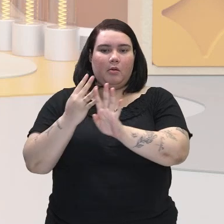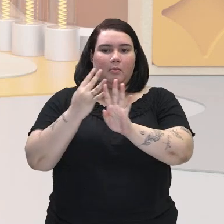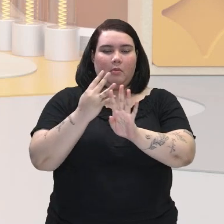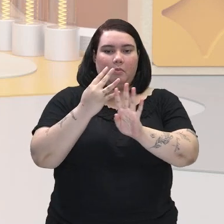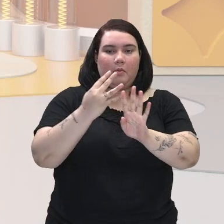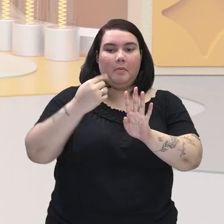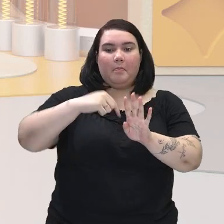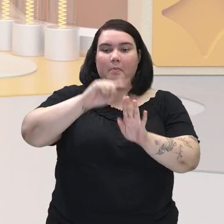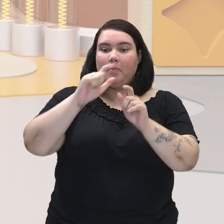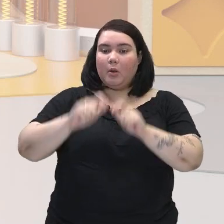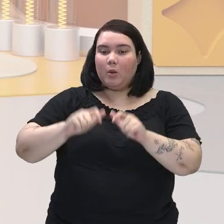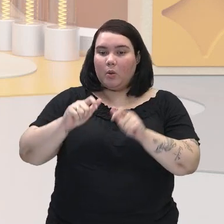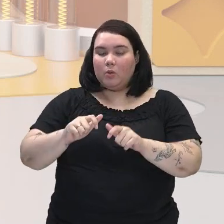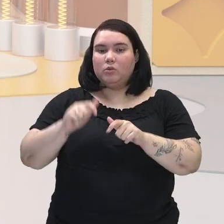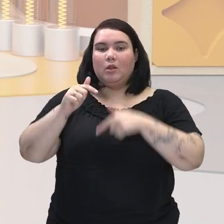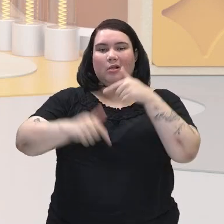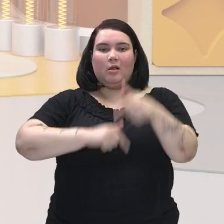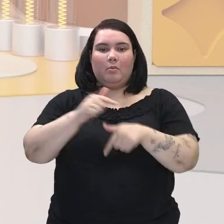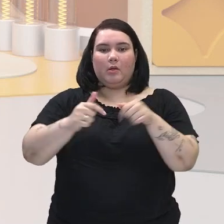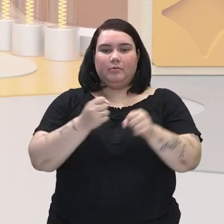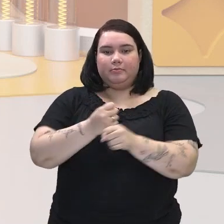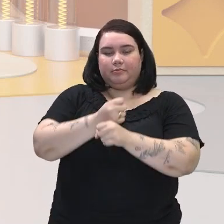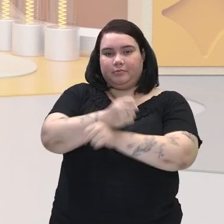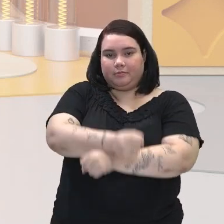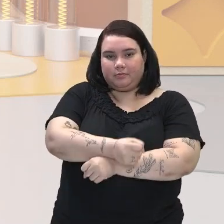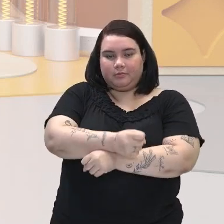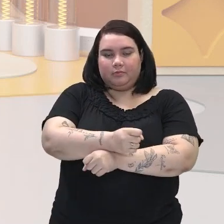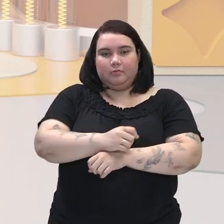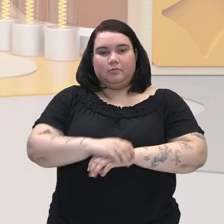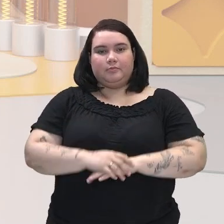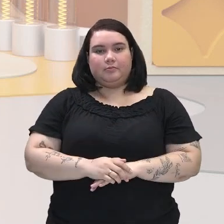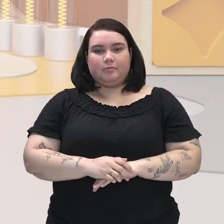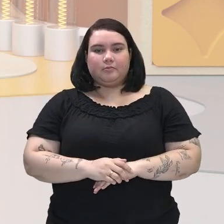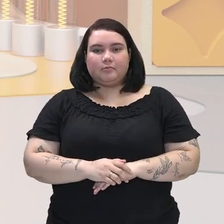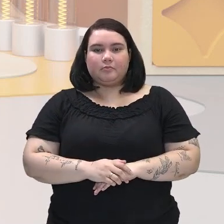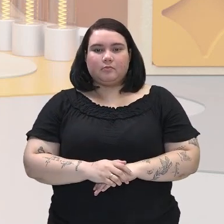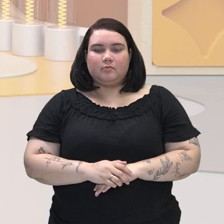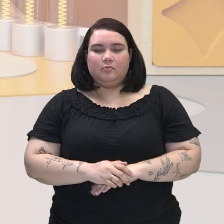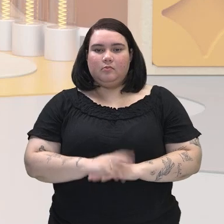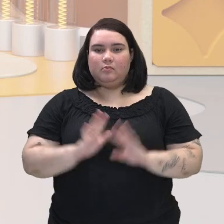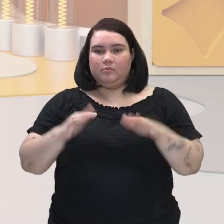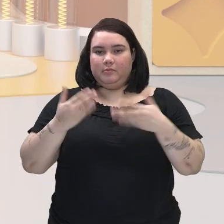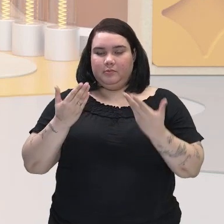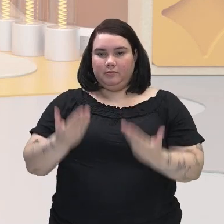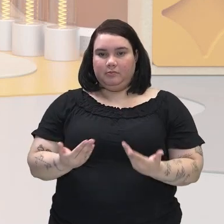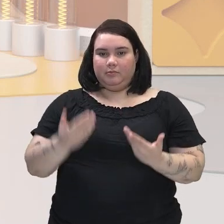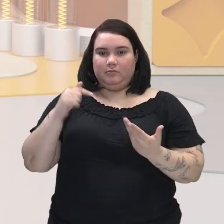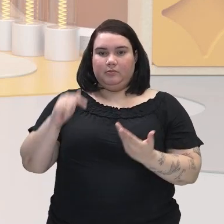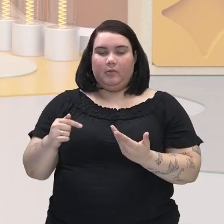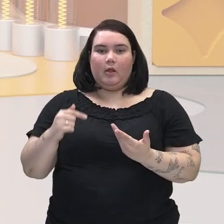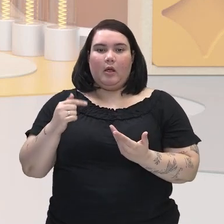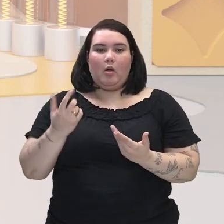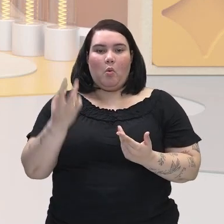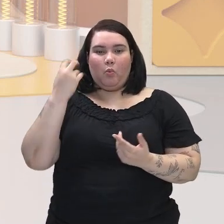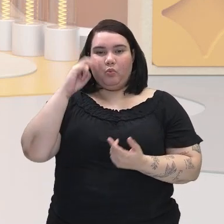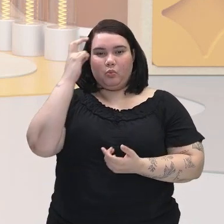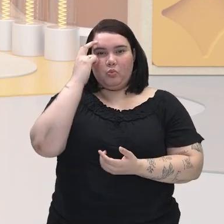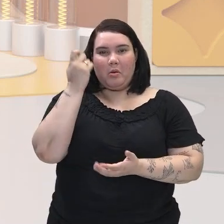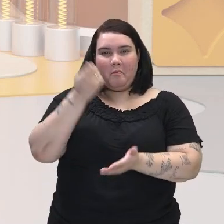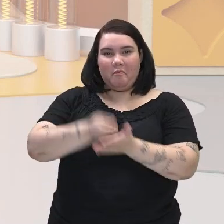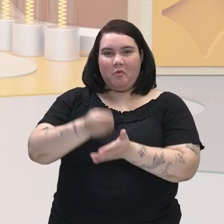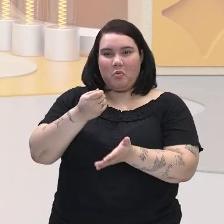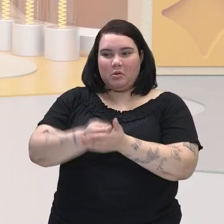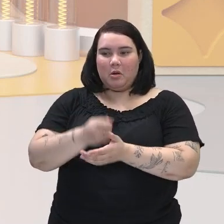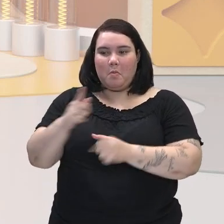seriam utilizados como mão de obra escravizada. Então, essa aculturação